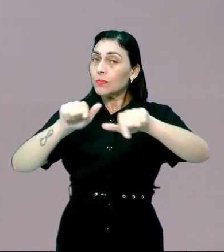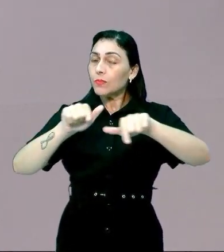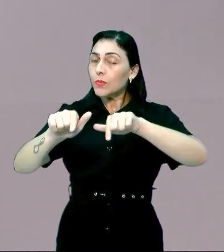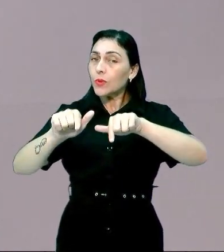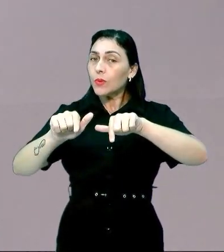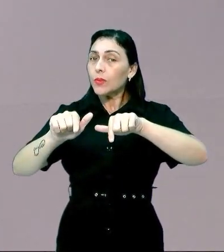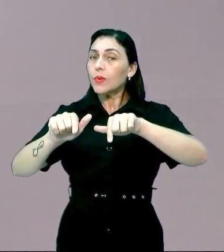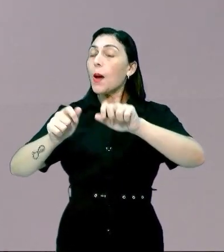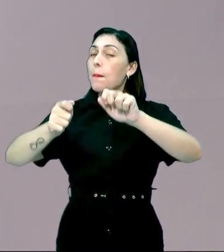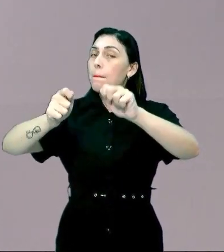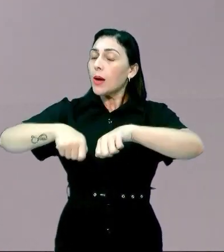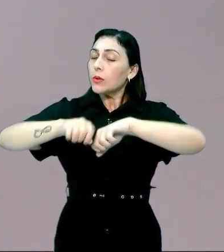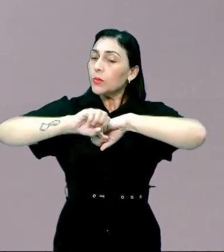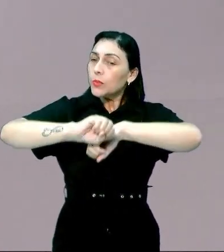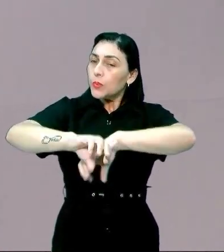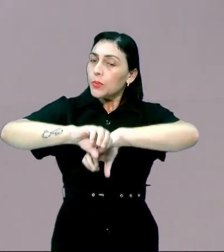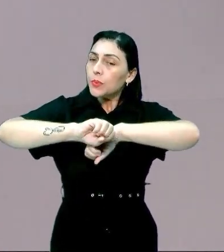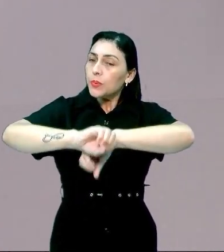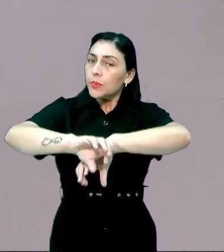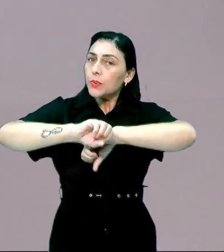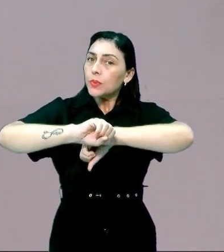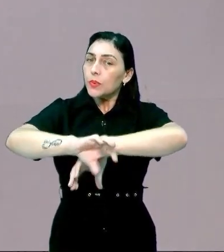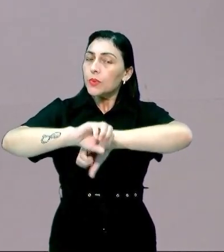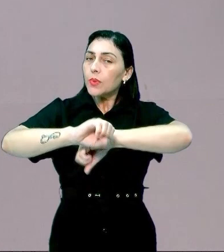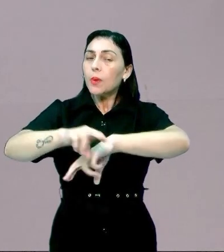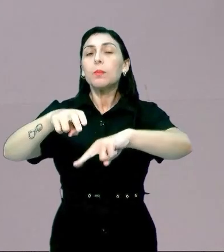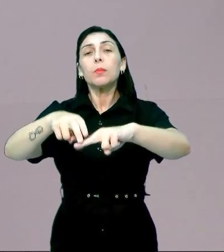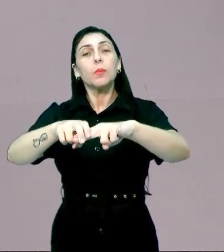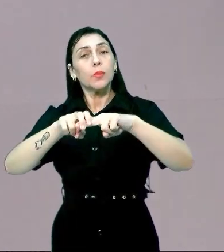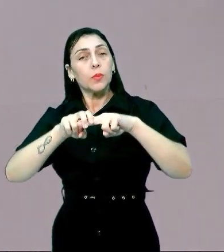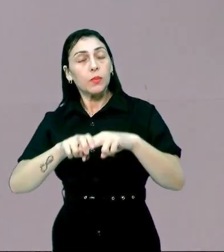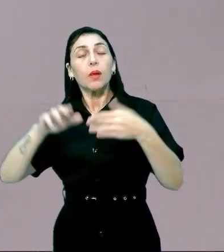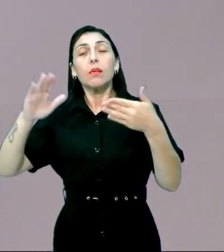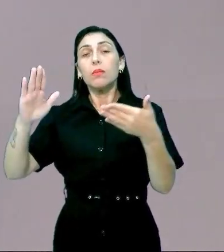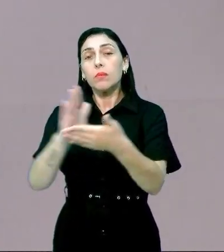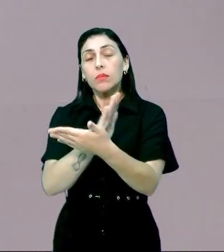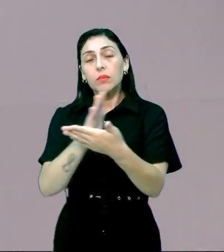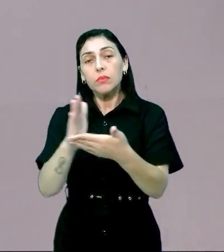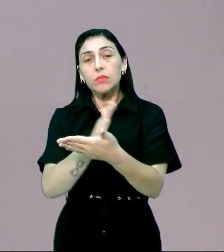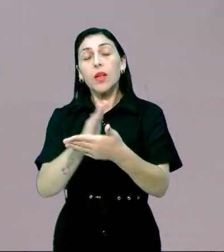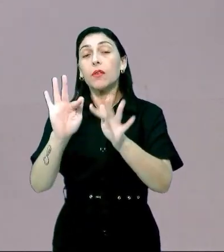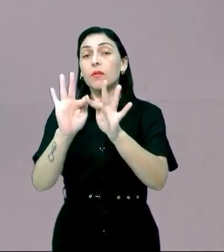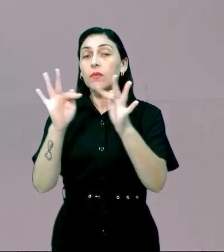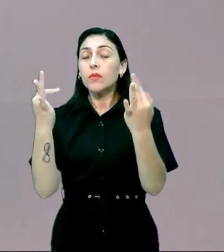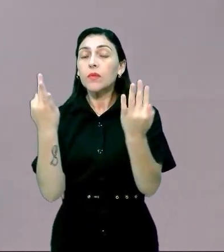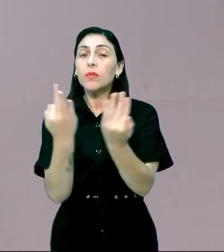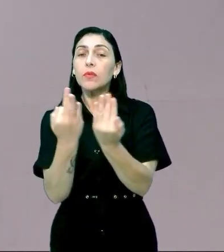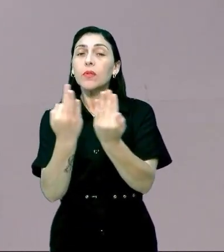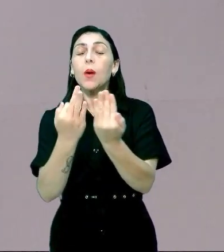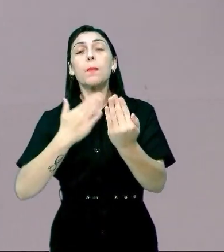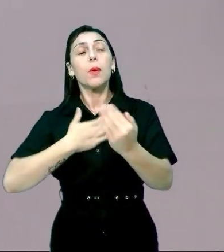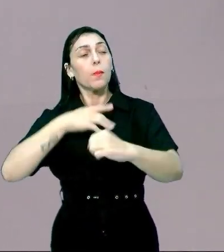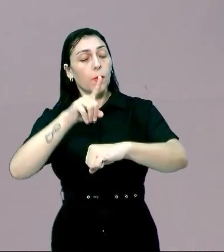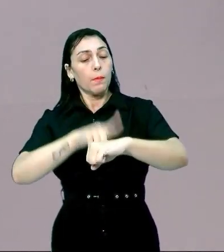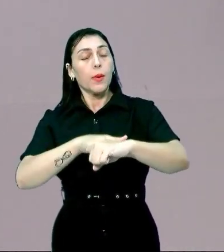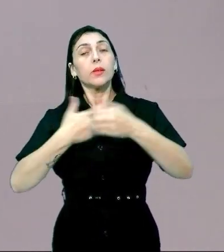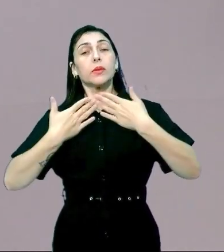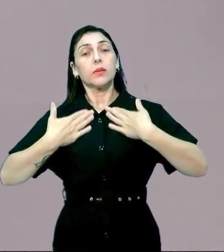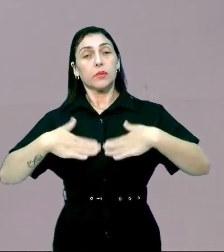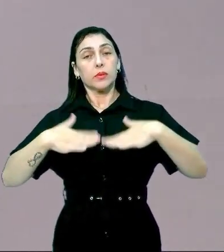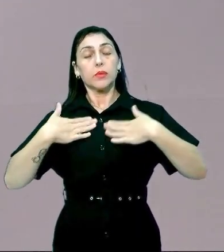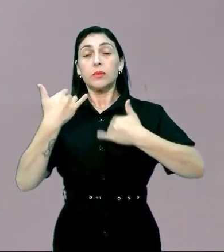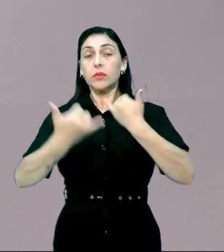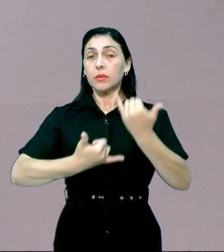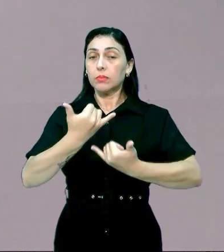enquanto eu sou capaz de produzir. Por isso que muitas das vezes a família, o meu momento de lazer